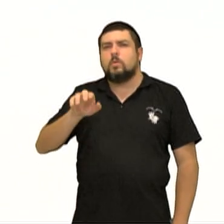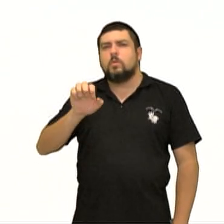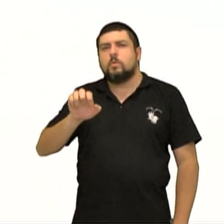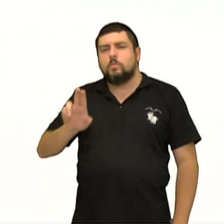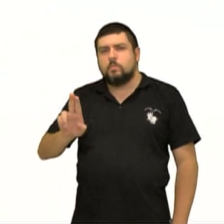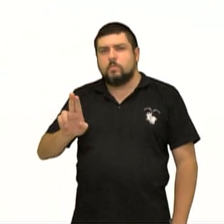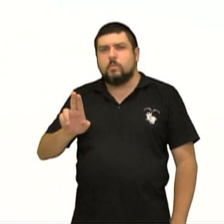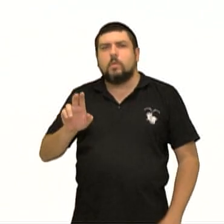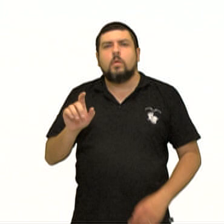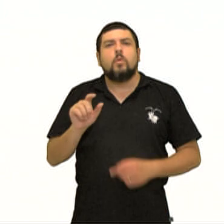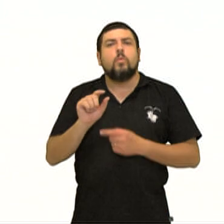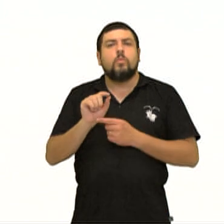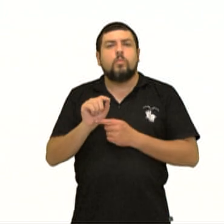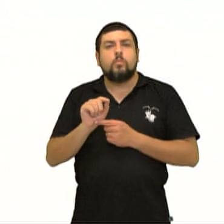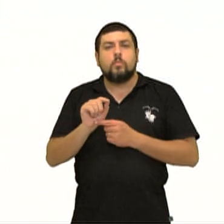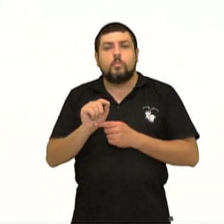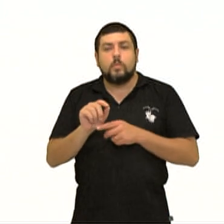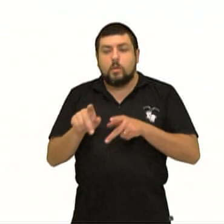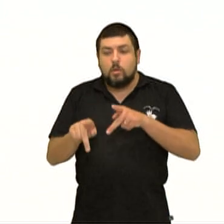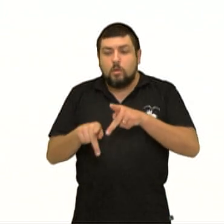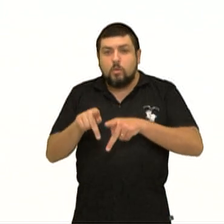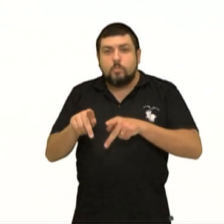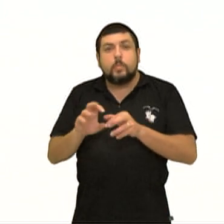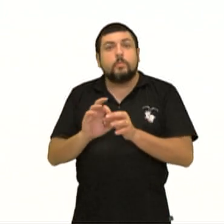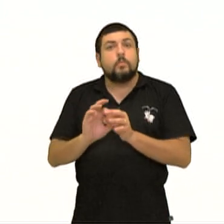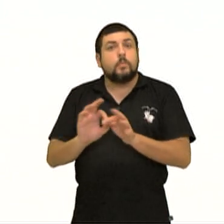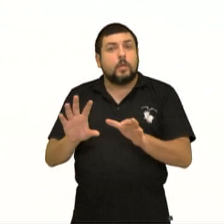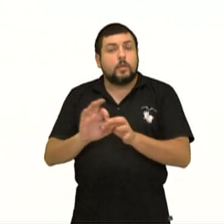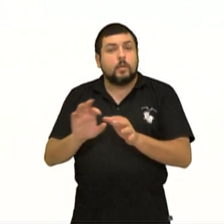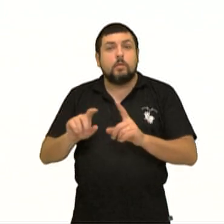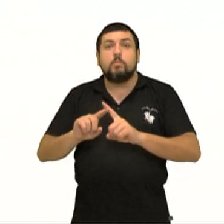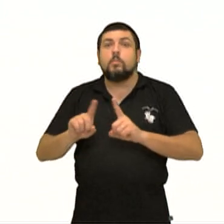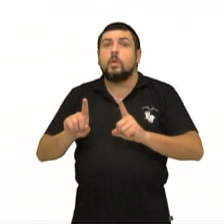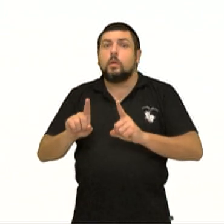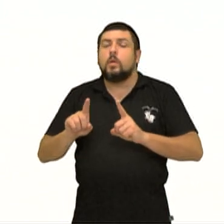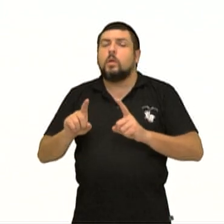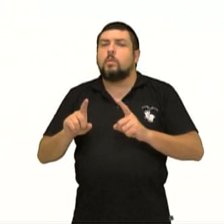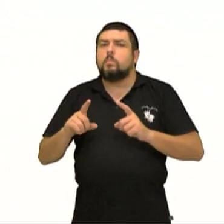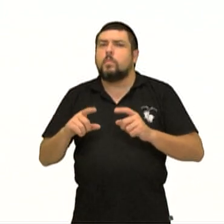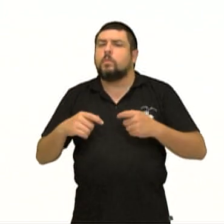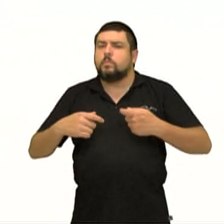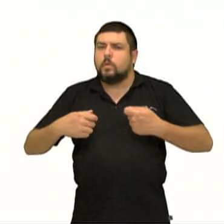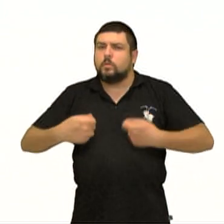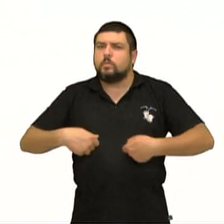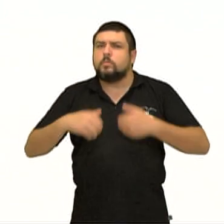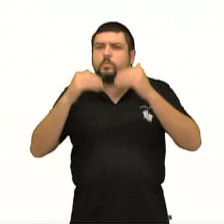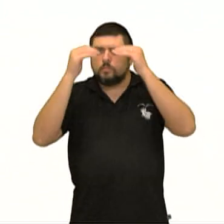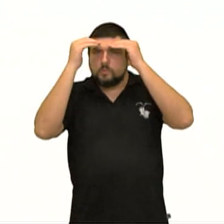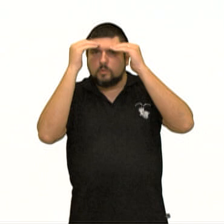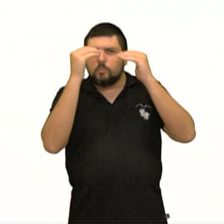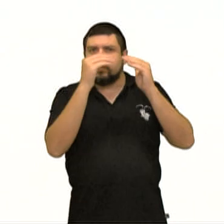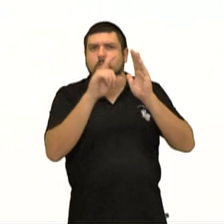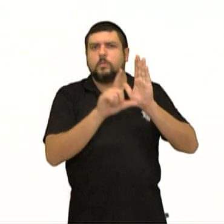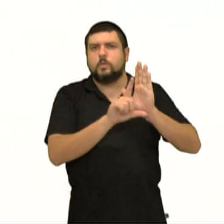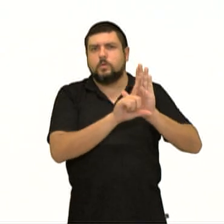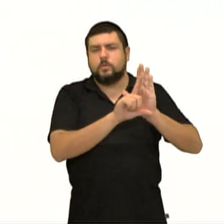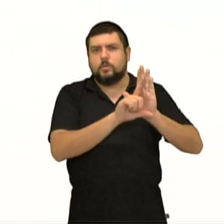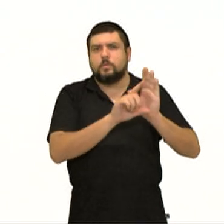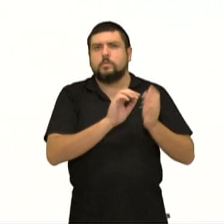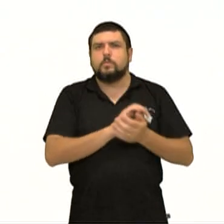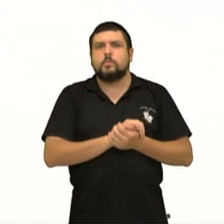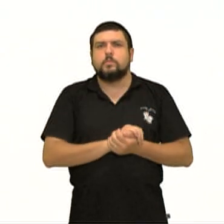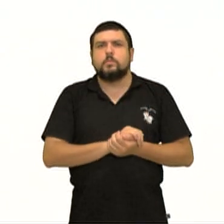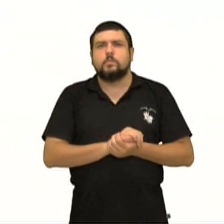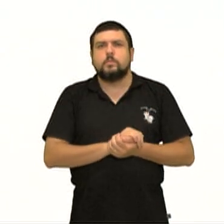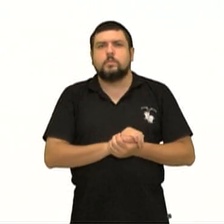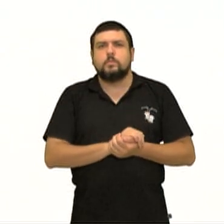cidadãos à conformidade às leis. Né? A democracia garante, através das leis, a liberdade dos indivíduos.